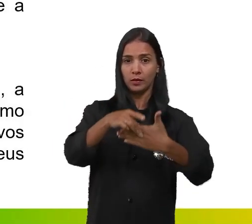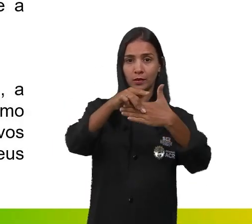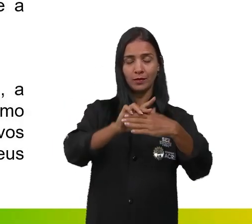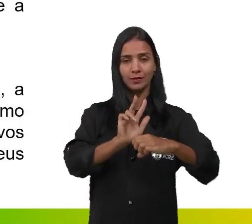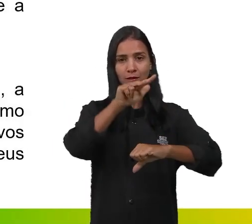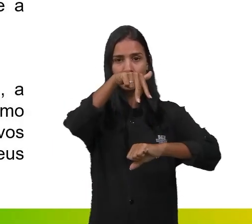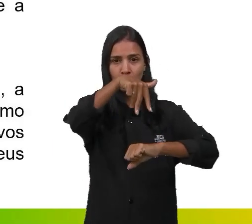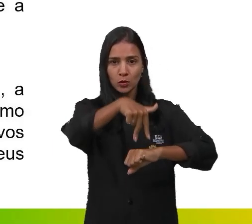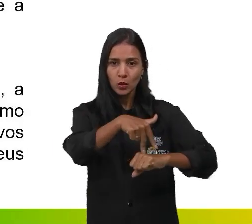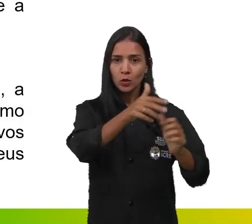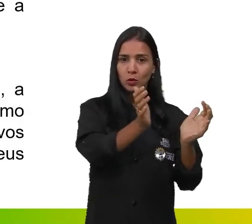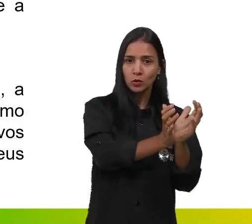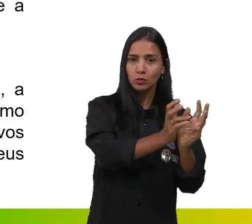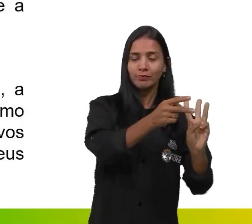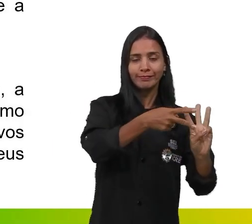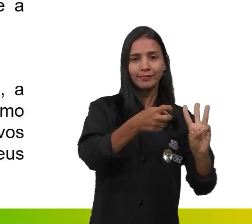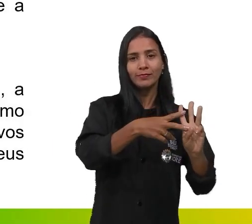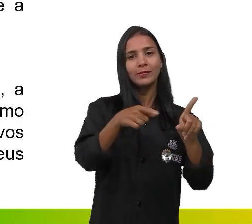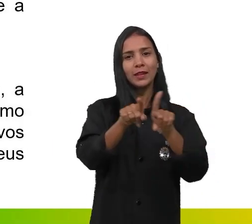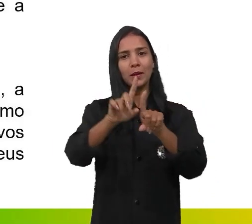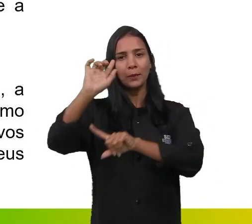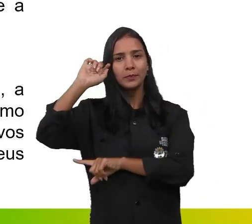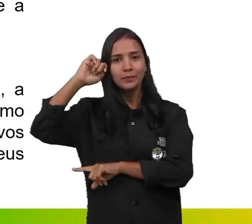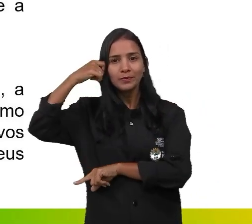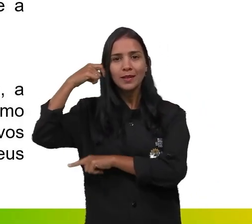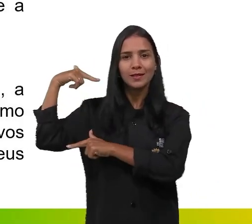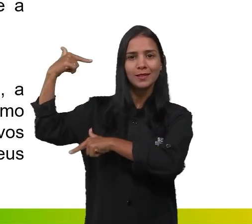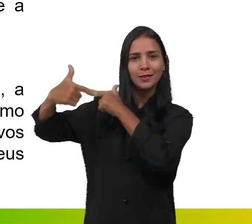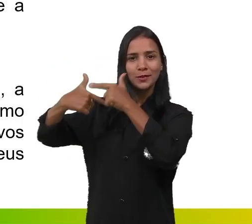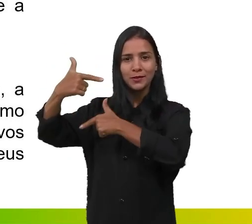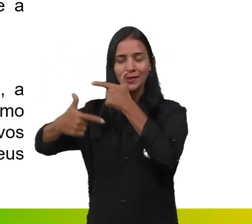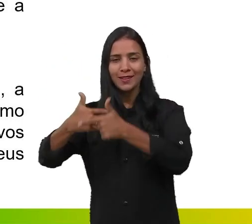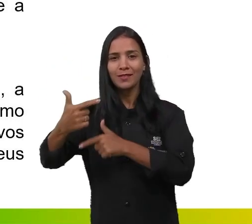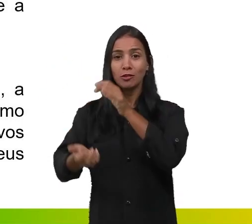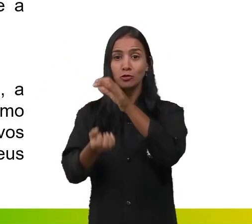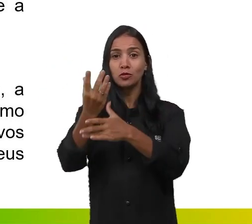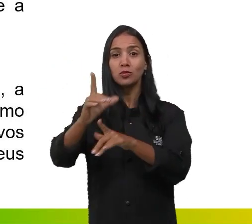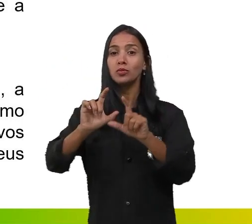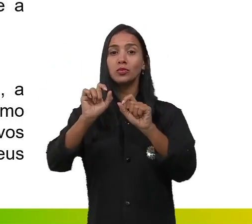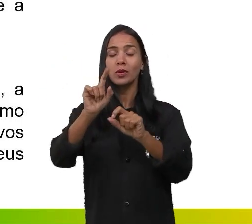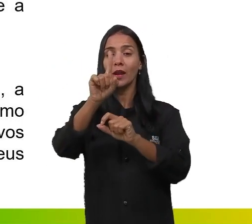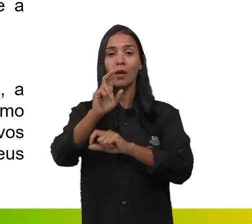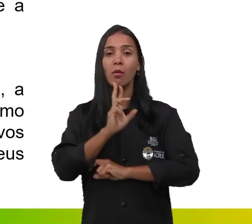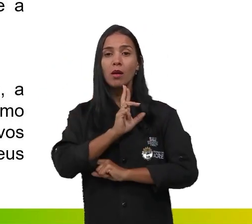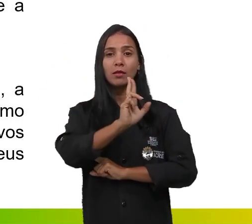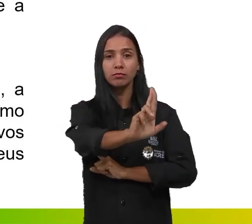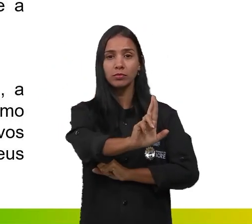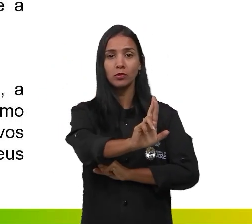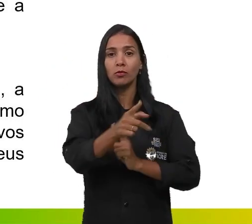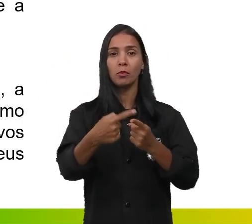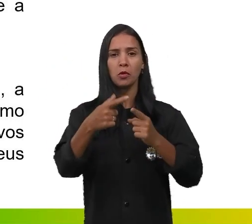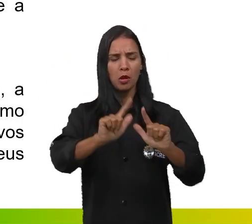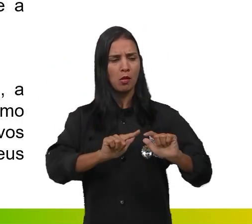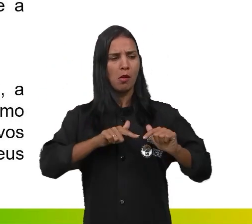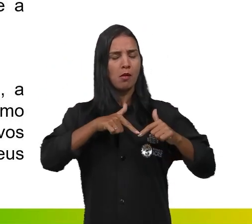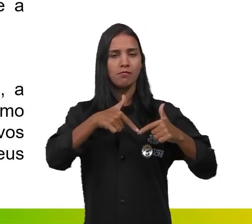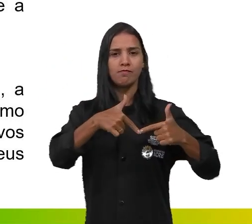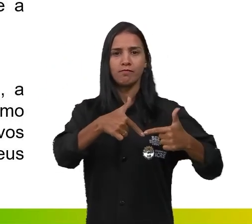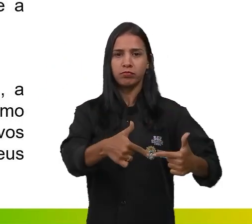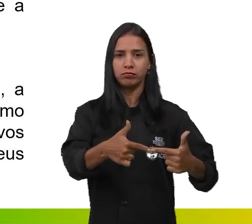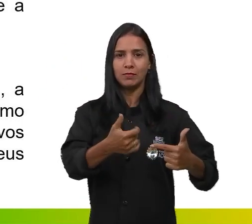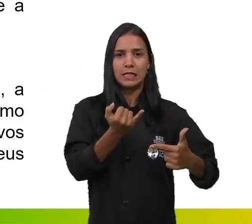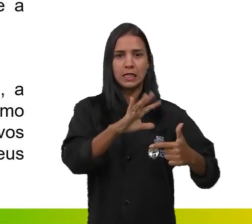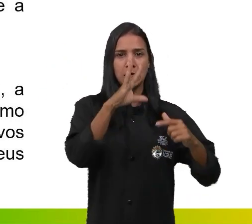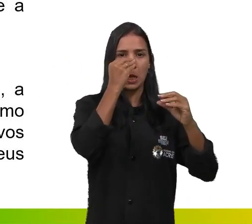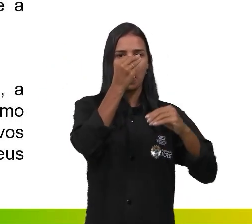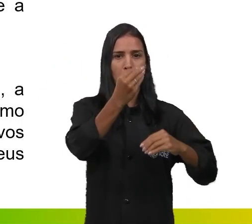indígenas e afrodescendentes surge como uma resposta a essa negação histórica,